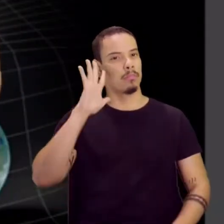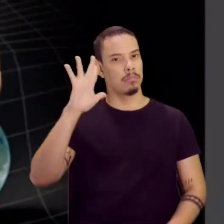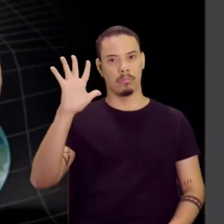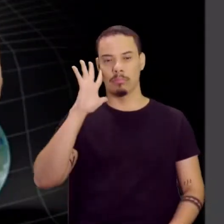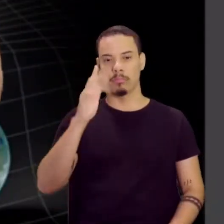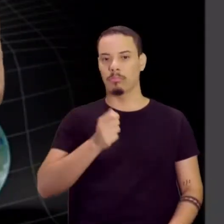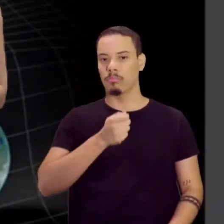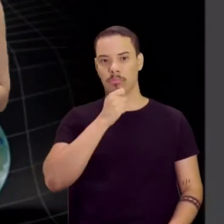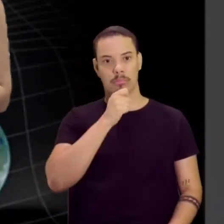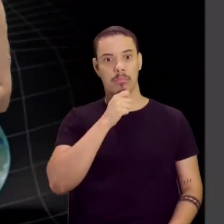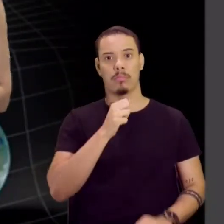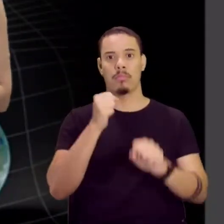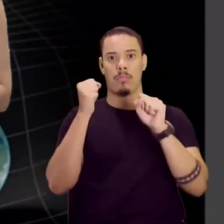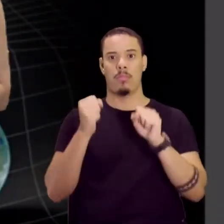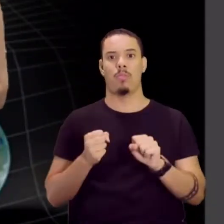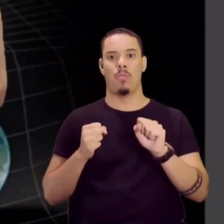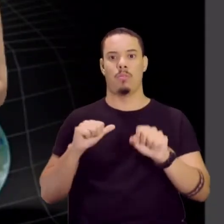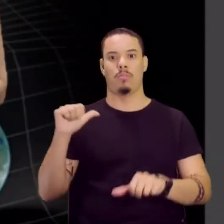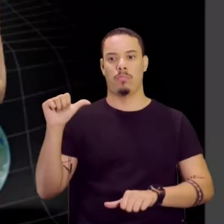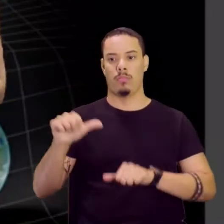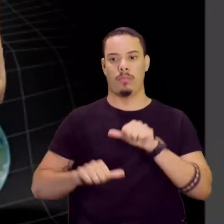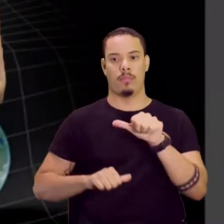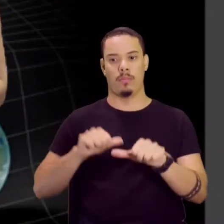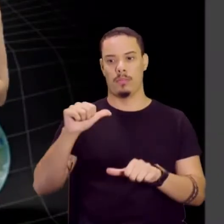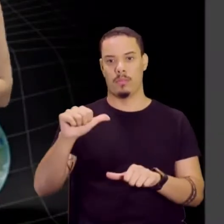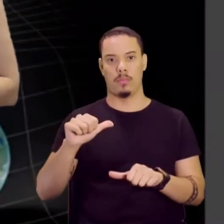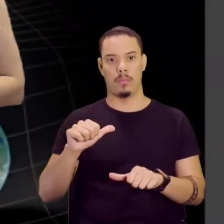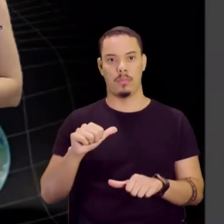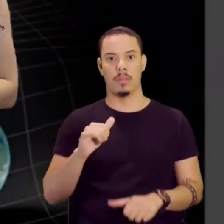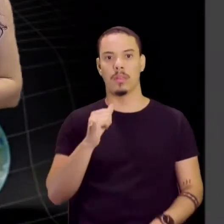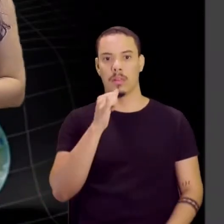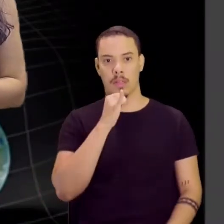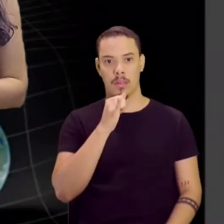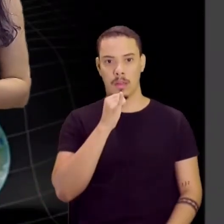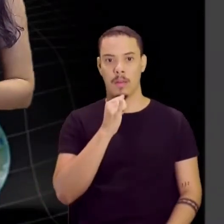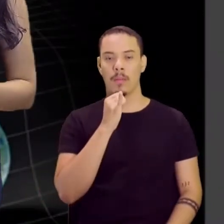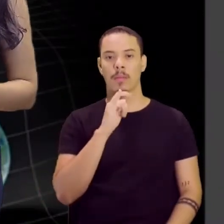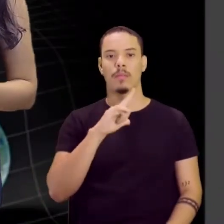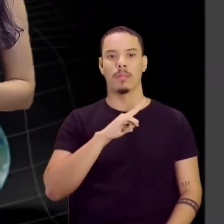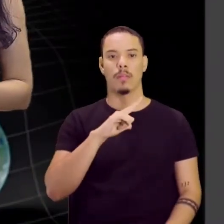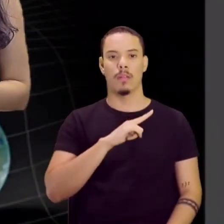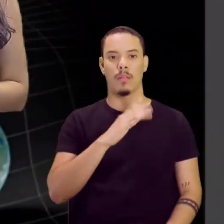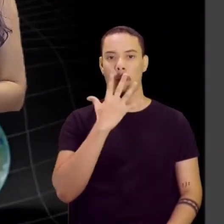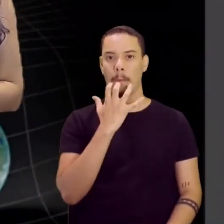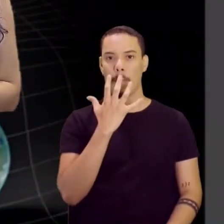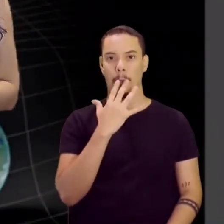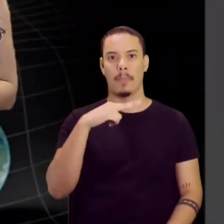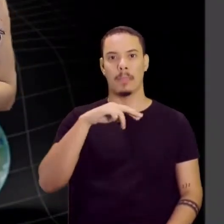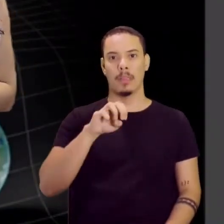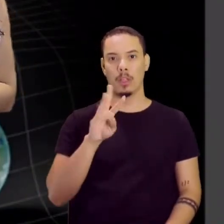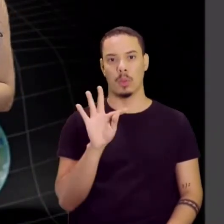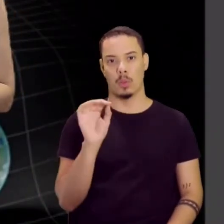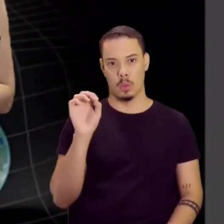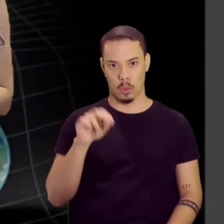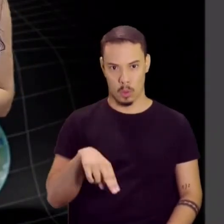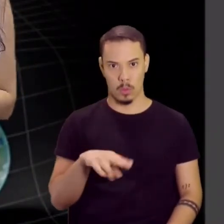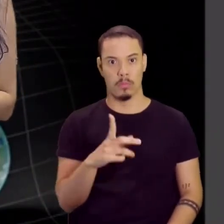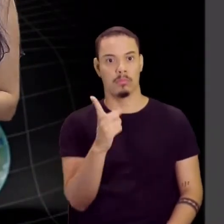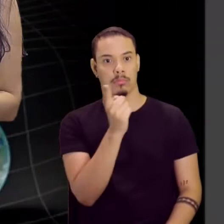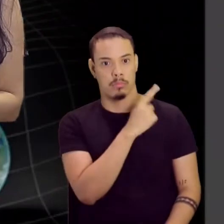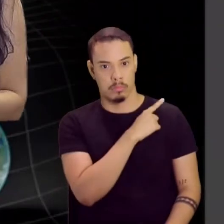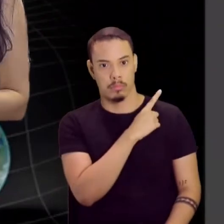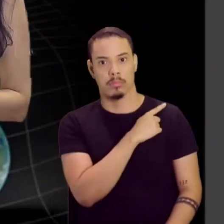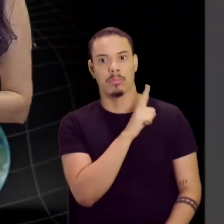leis ainda, elas podem ser mudadas. Pode Né? ser mudada. É tanto que Isaac Newton, nós vamos ver aqui, o cara da mecânica aqui do primeiro ano é